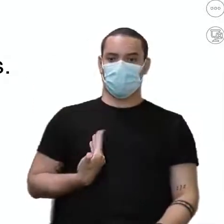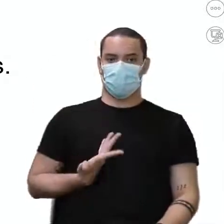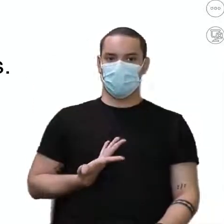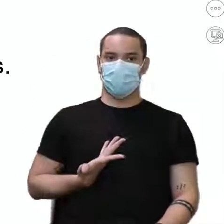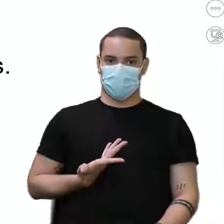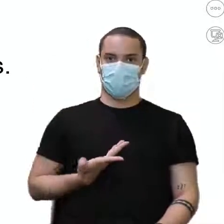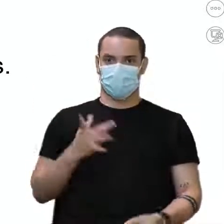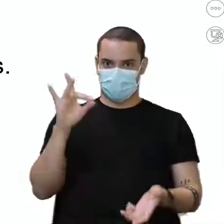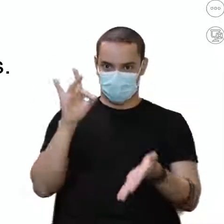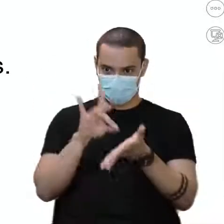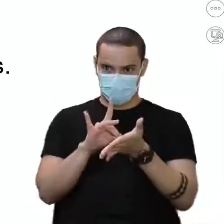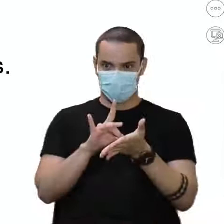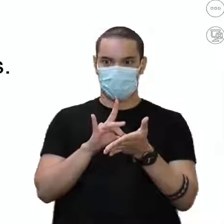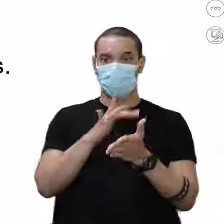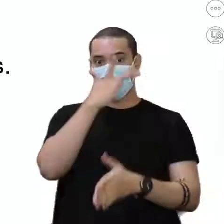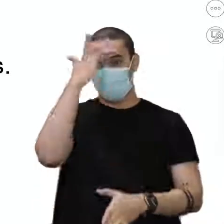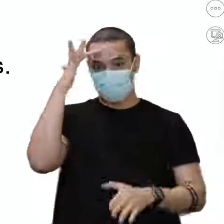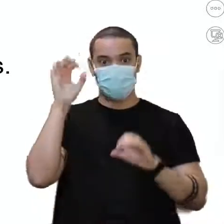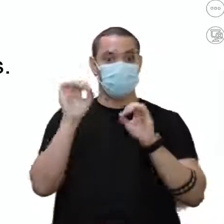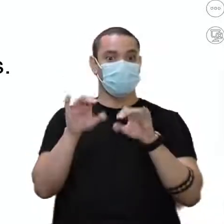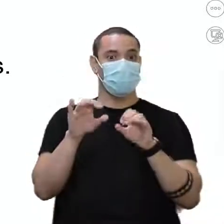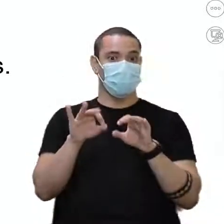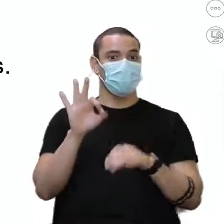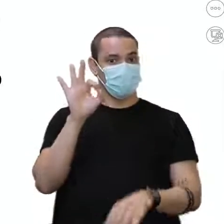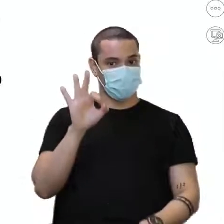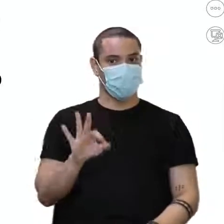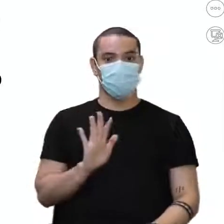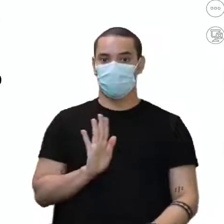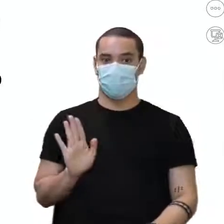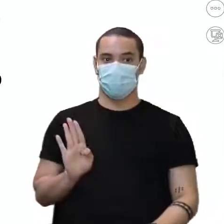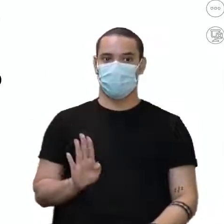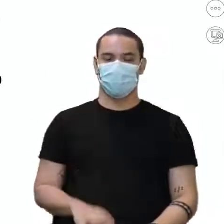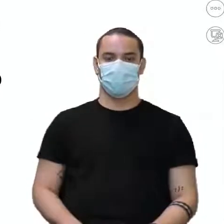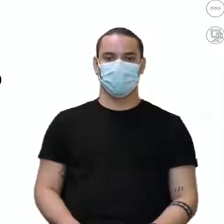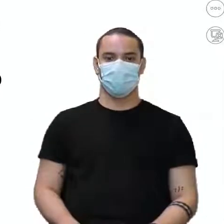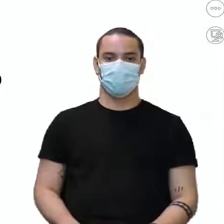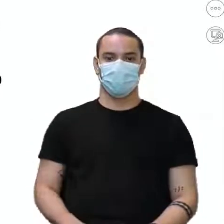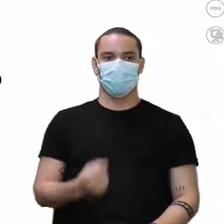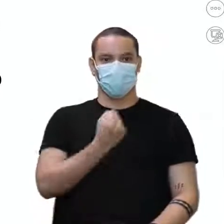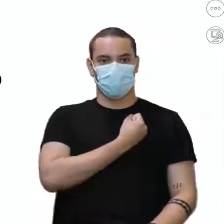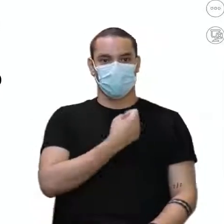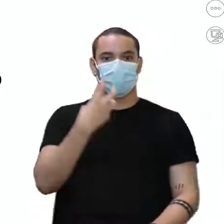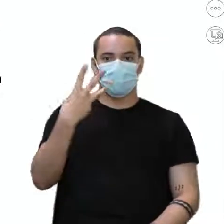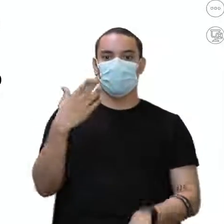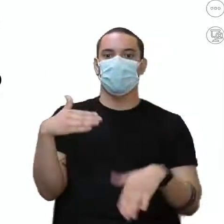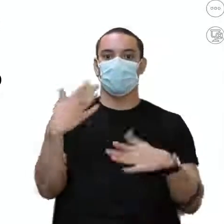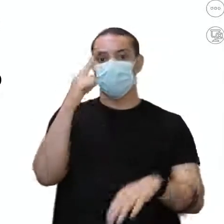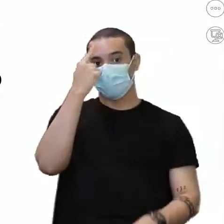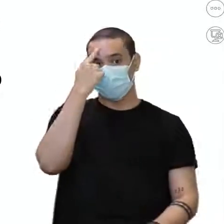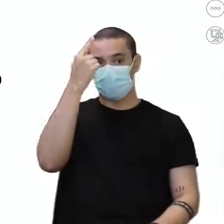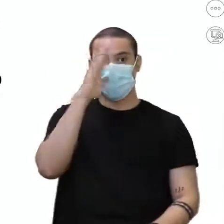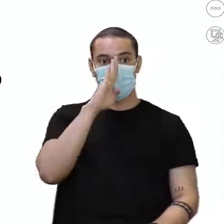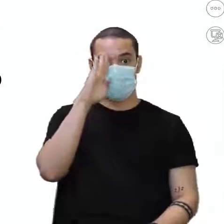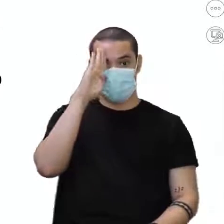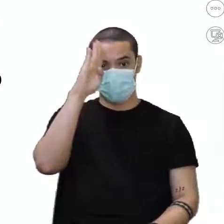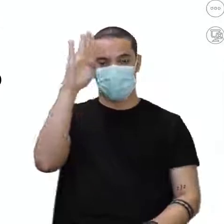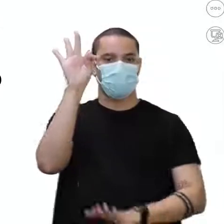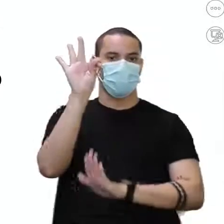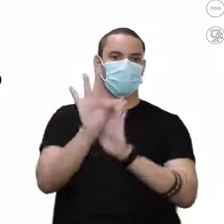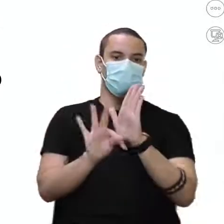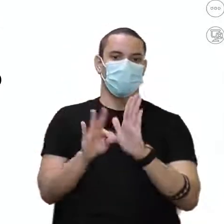realmente a rotina de pessoas que criam gatos, a resposta correta. A número 3, qual a ideia principal desse texto aí? Olha